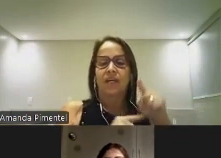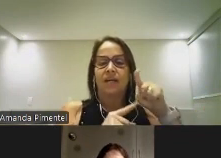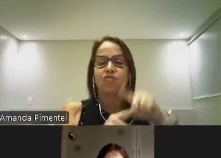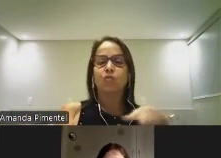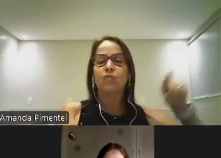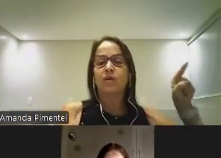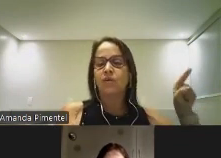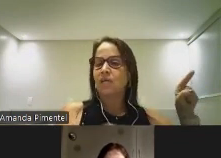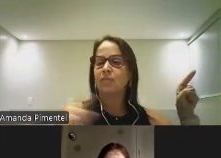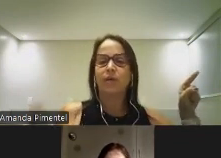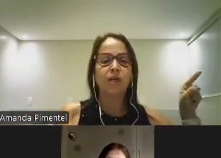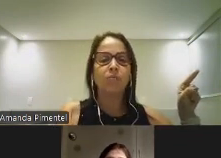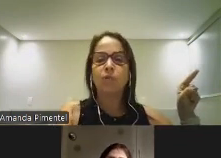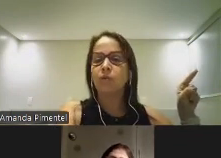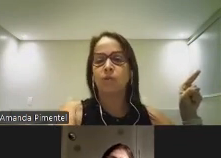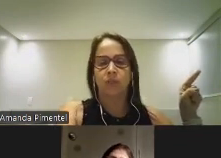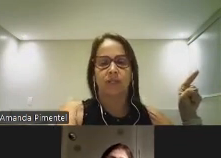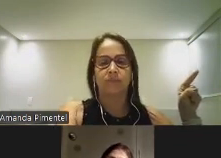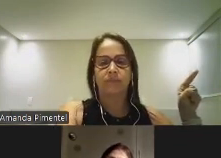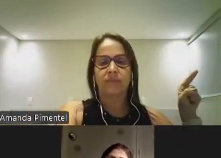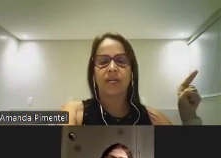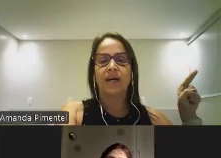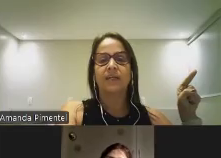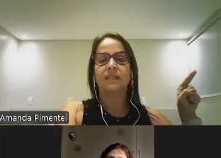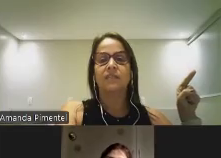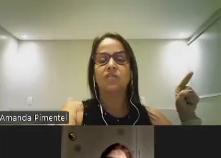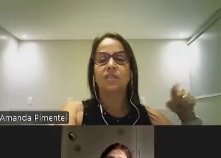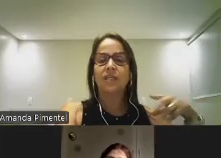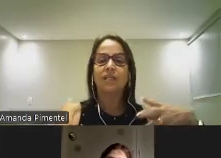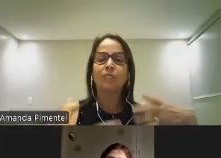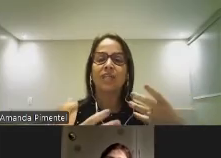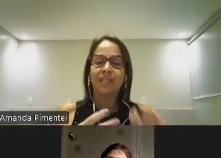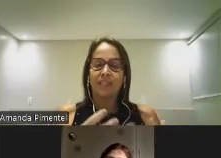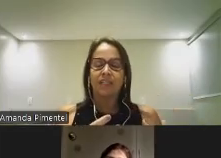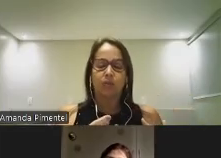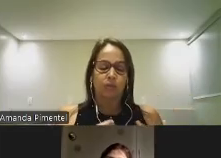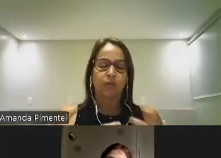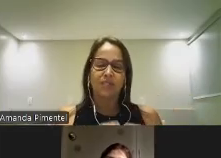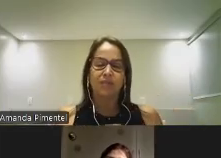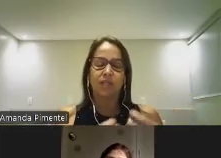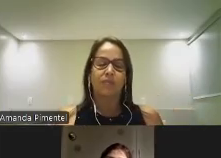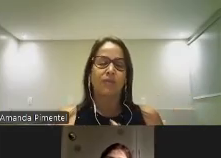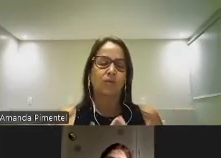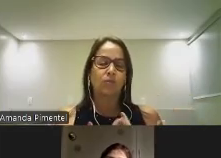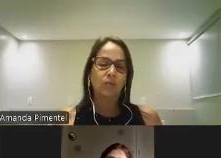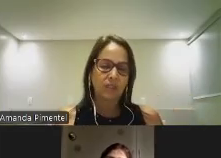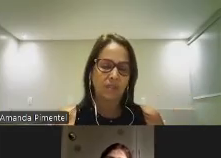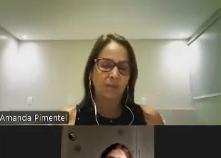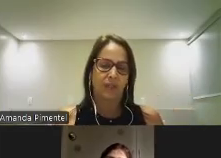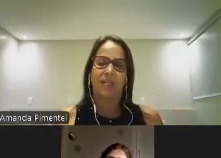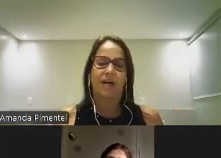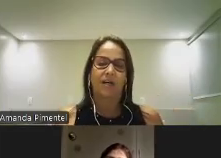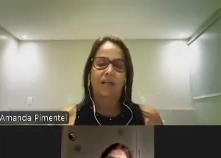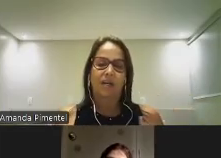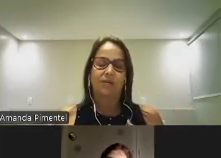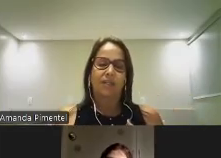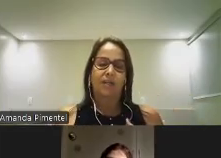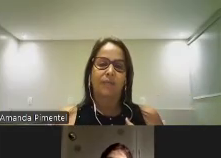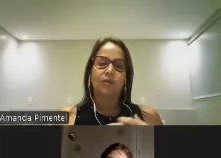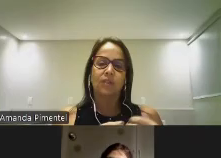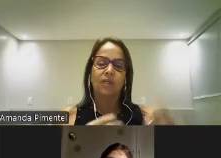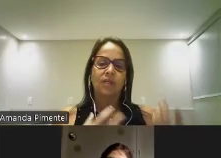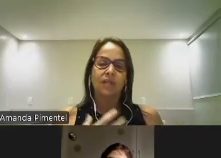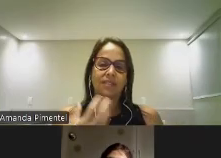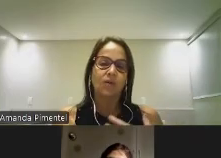Então, ele ajuda uma coisa e ele piora muito outra, tá? Então, a gente tem que estar muito atento. Por isso que é um tratamento multidisciplinar. É